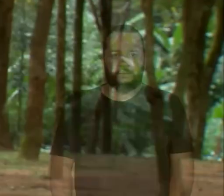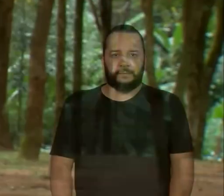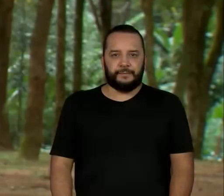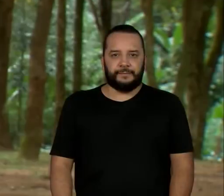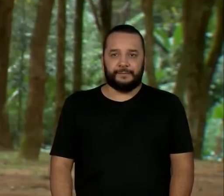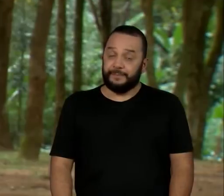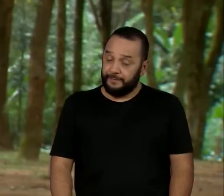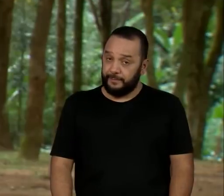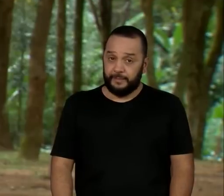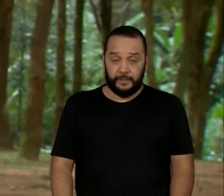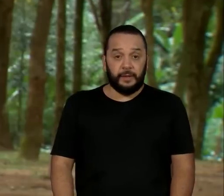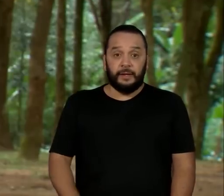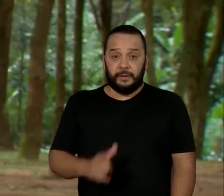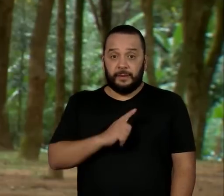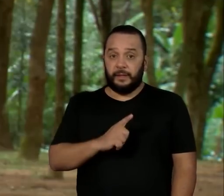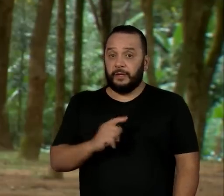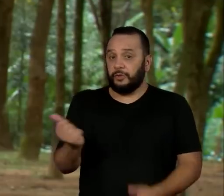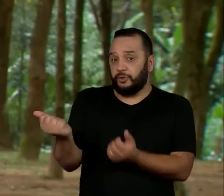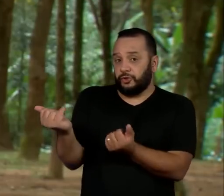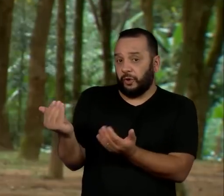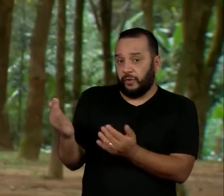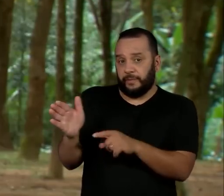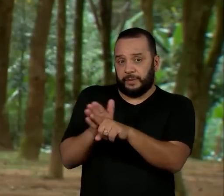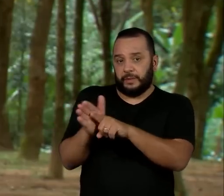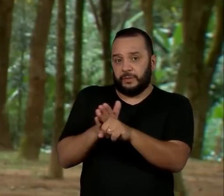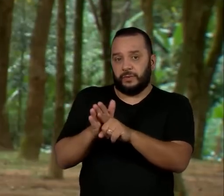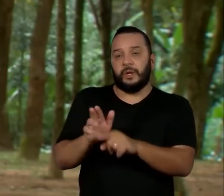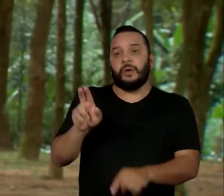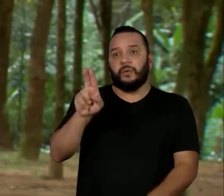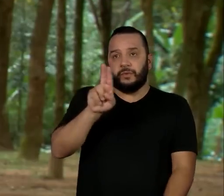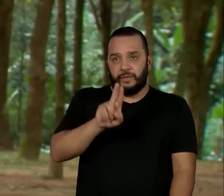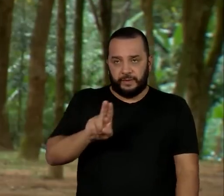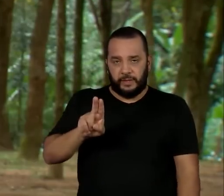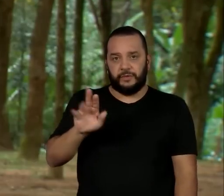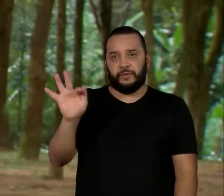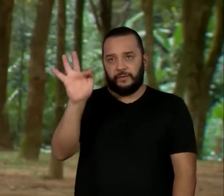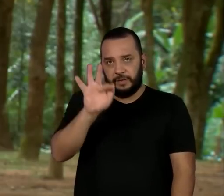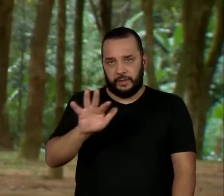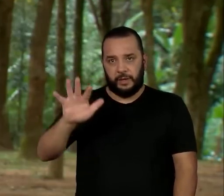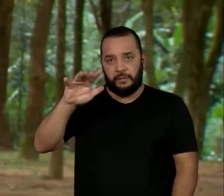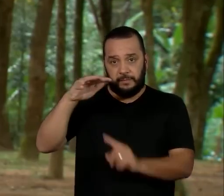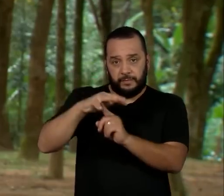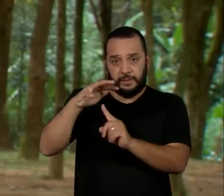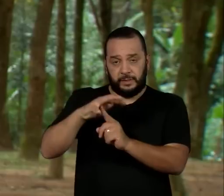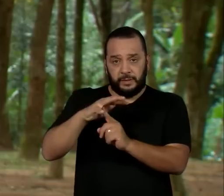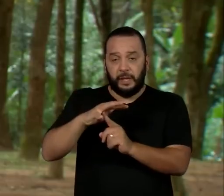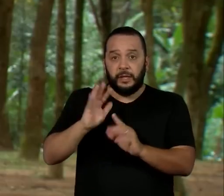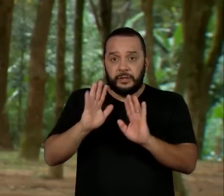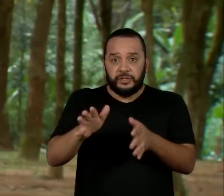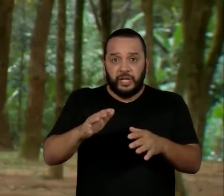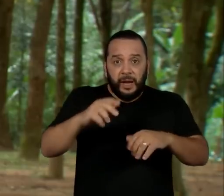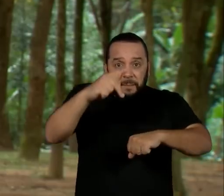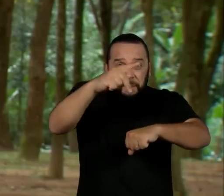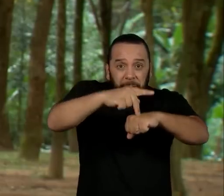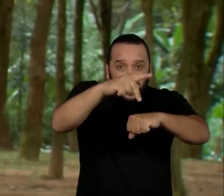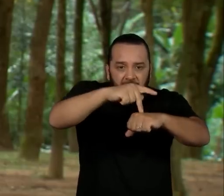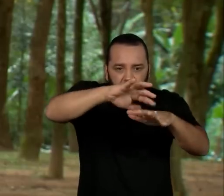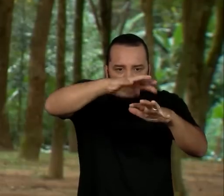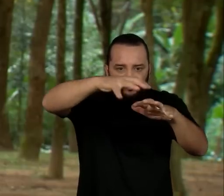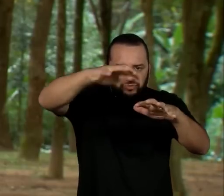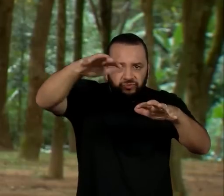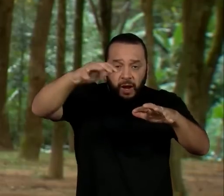Uma jovem pesquisadora da Universidade Federal do Paraná encontrou rochas misturadas ao lixo plástico em uma ilha